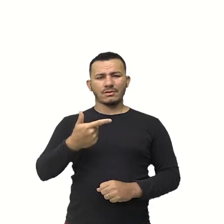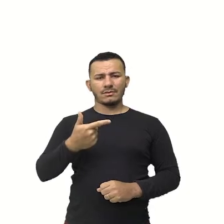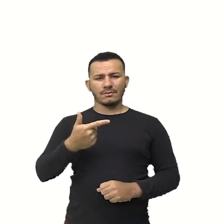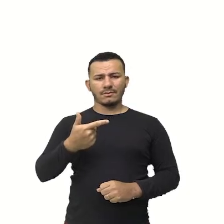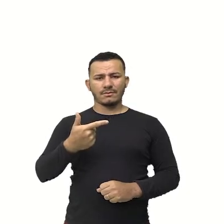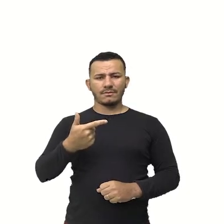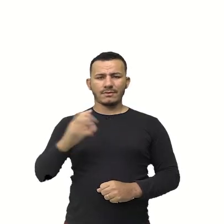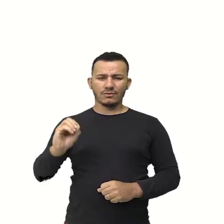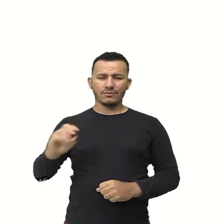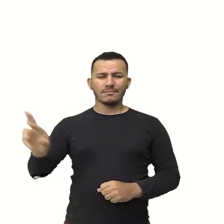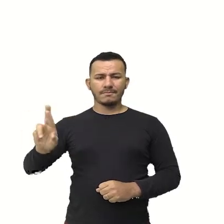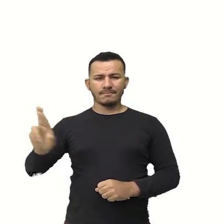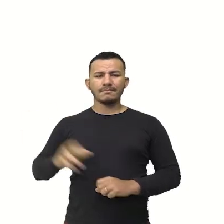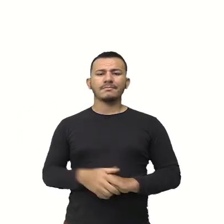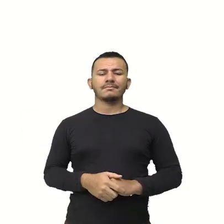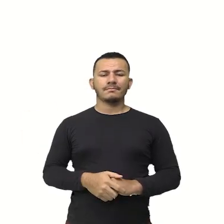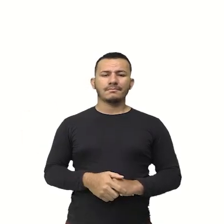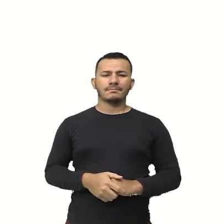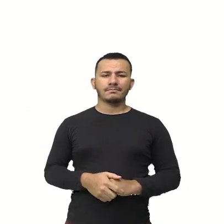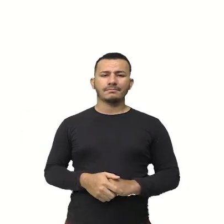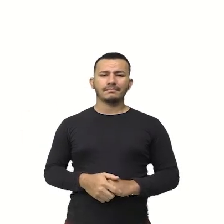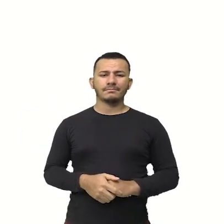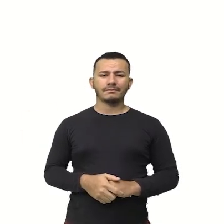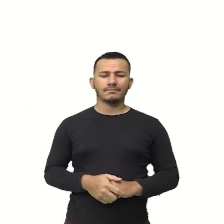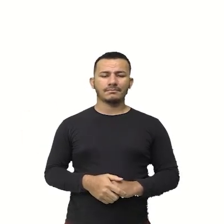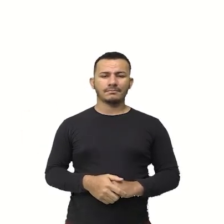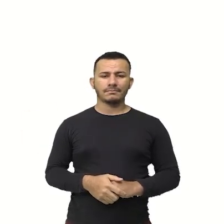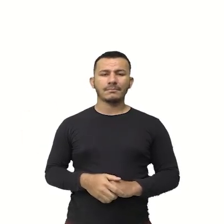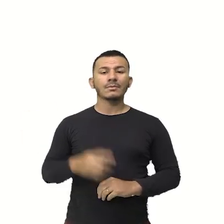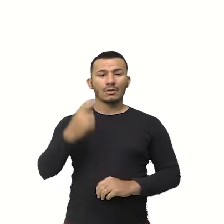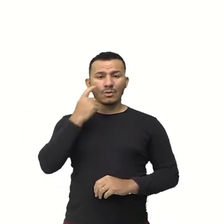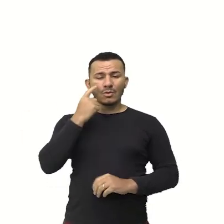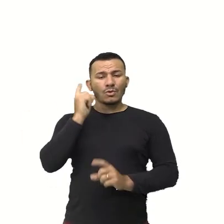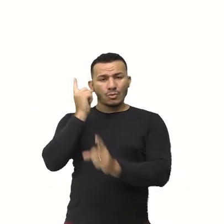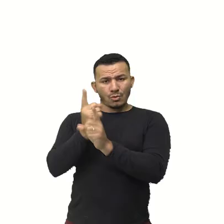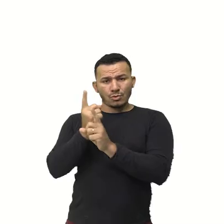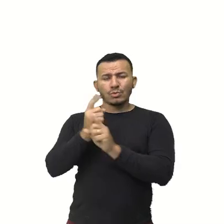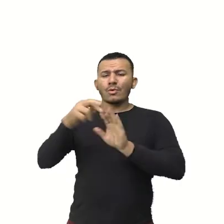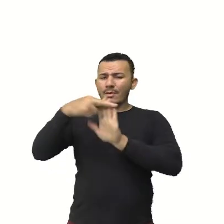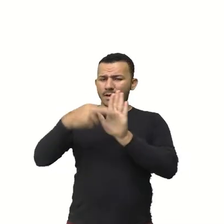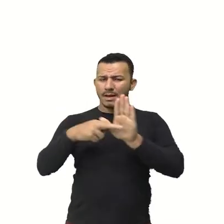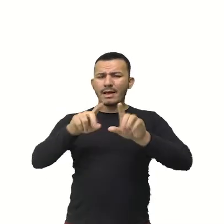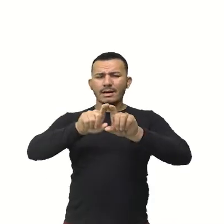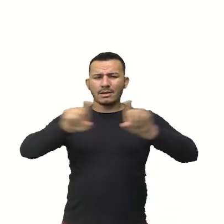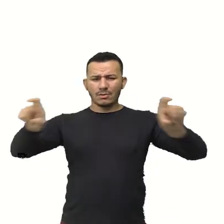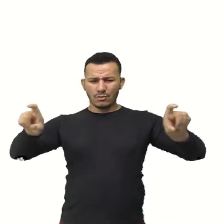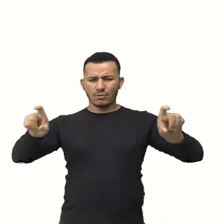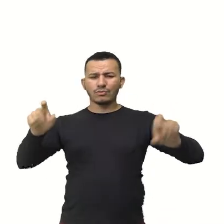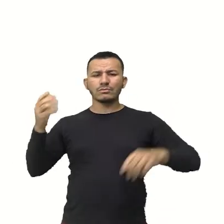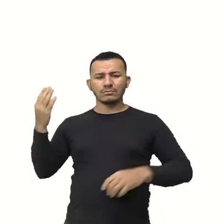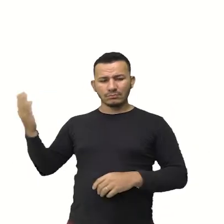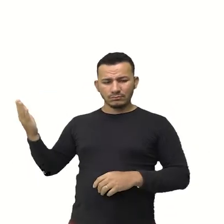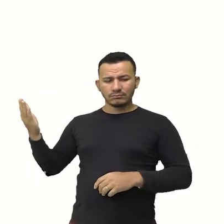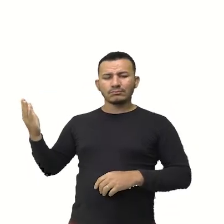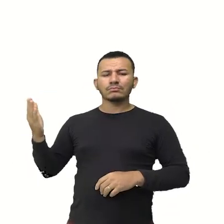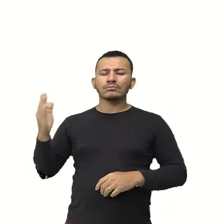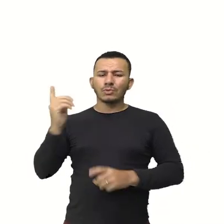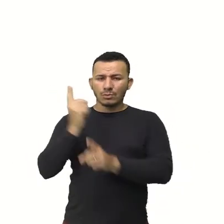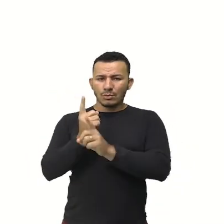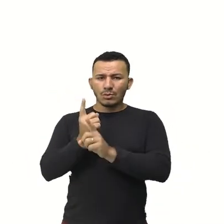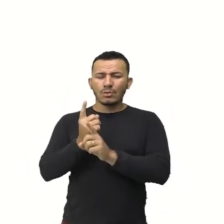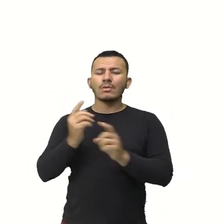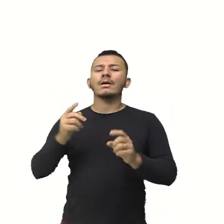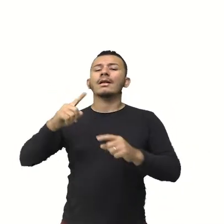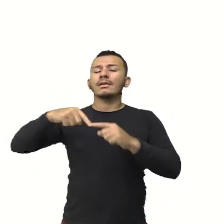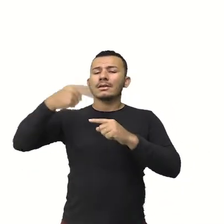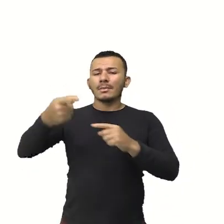1.920. Pronto. Atenção, nós descobrimos a fórmula na nossa letra A, está aqui a fórmula, e